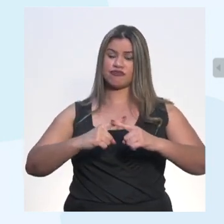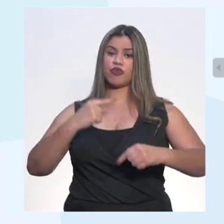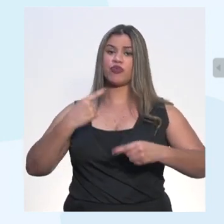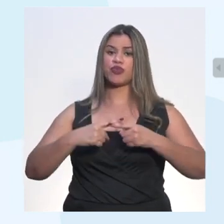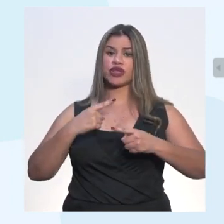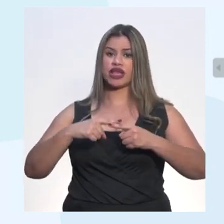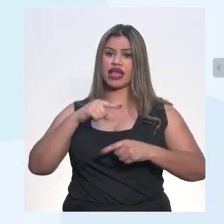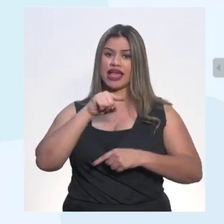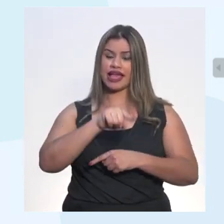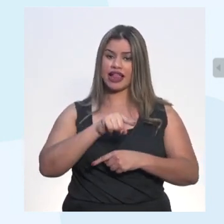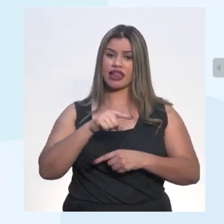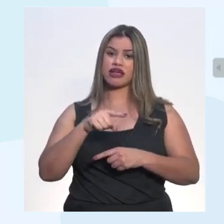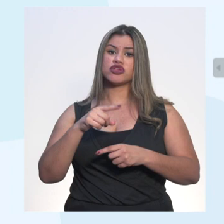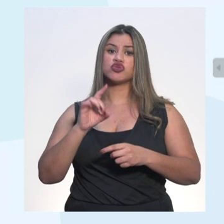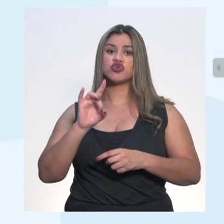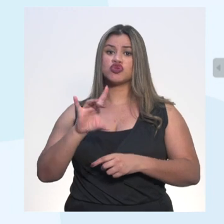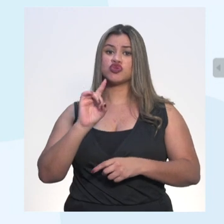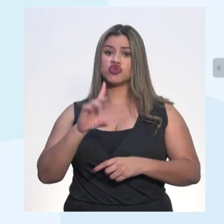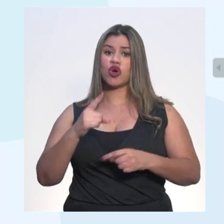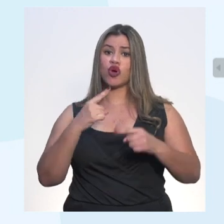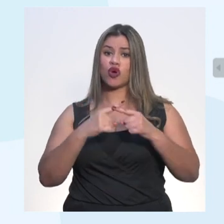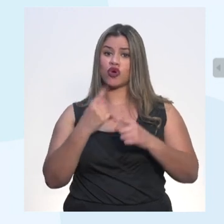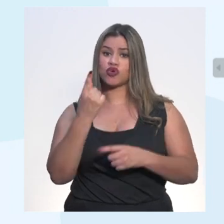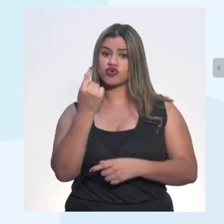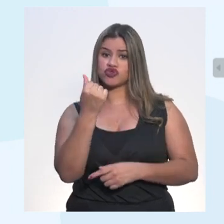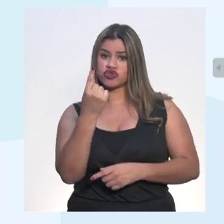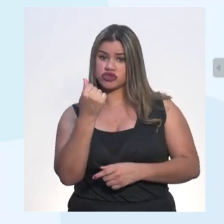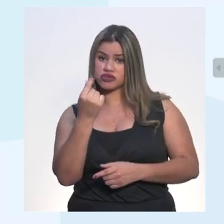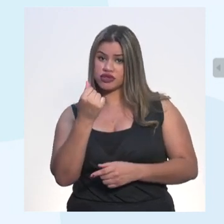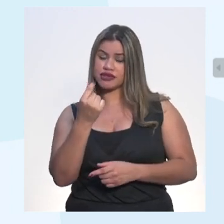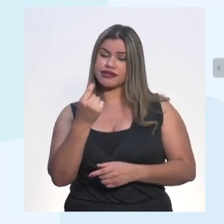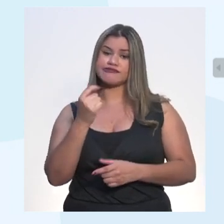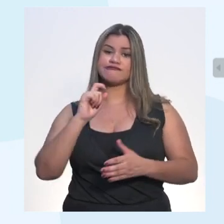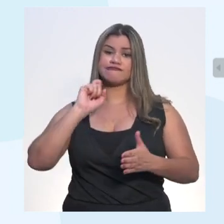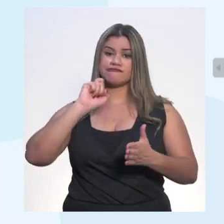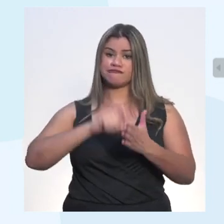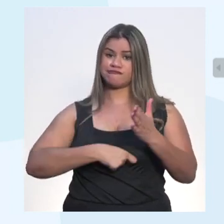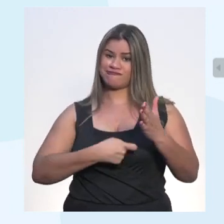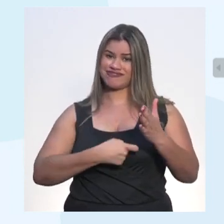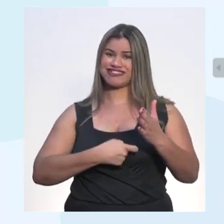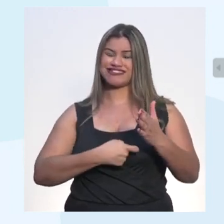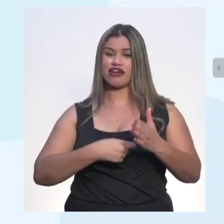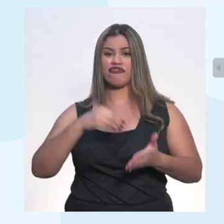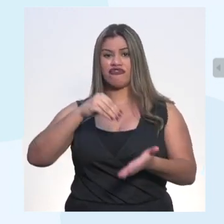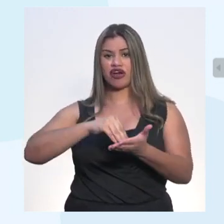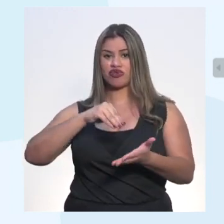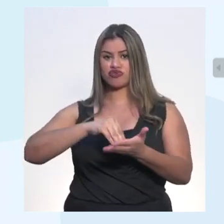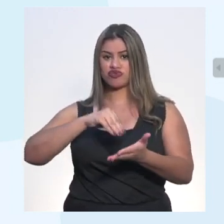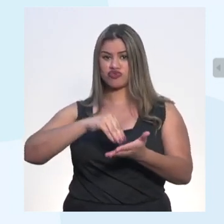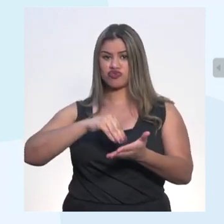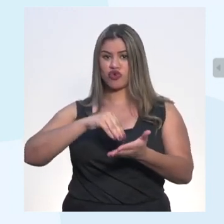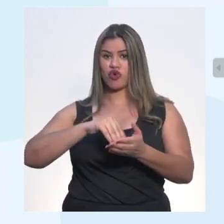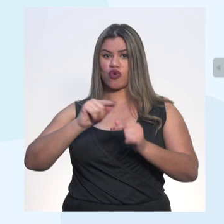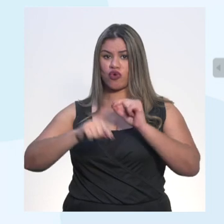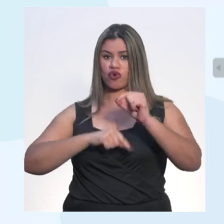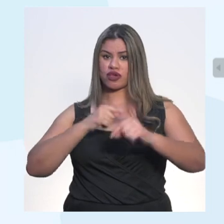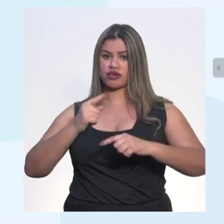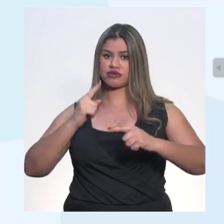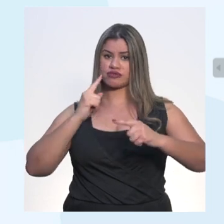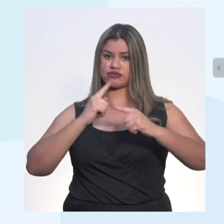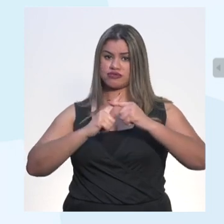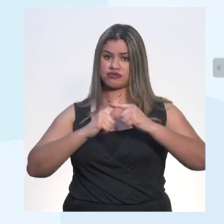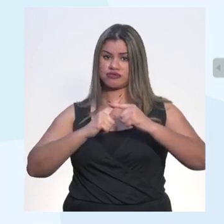Ela multiplicou só o capital e a taxa. Não foi, Jonas? O que ficou faltando foi multiplicar